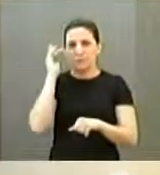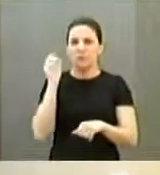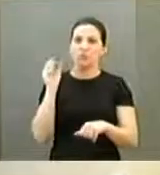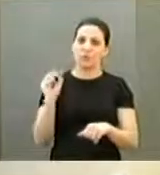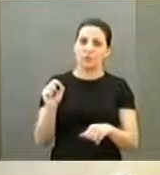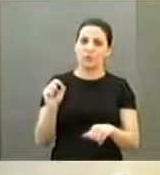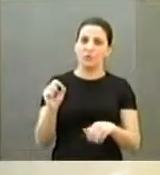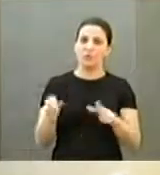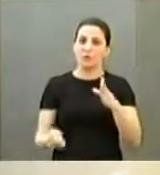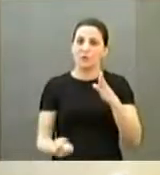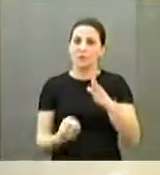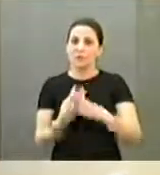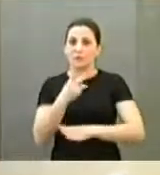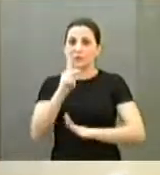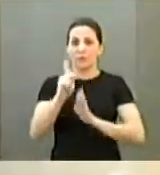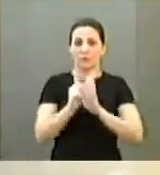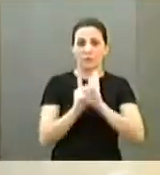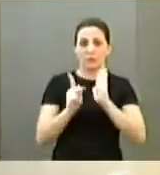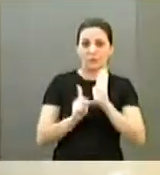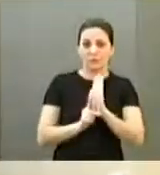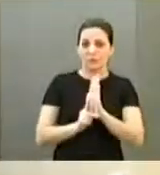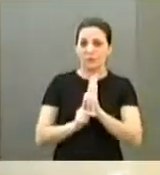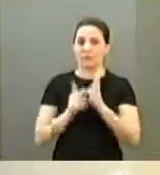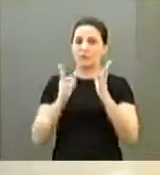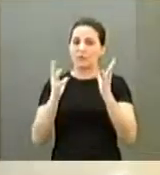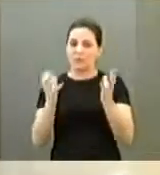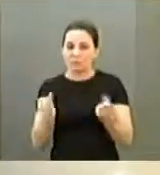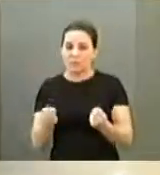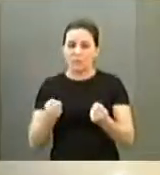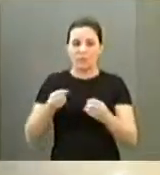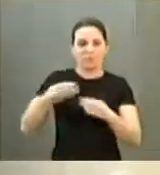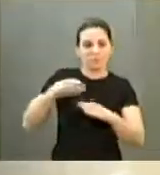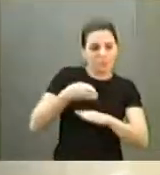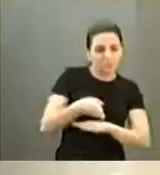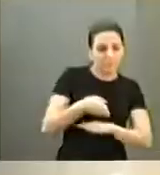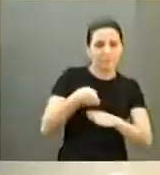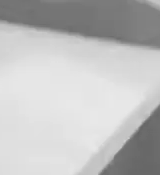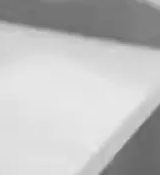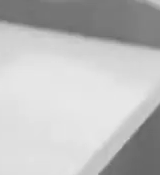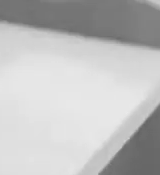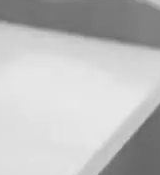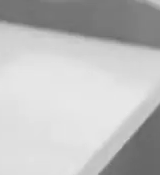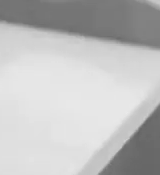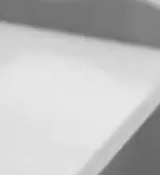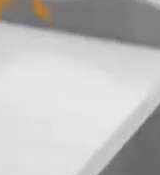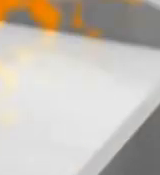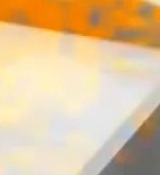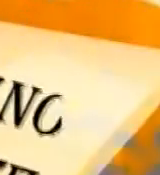tornar esse projeto viável. É o que nós queremos construir. Muito obrigada.